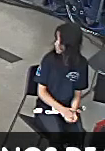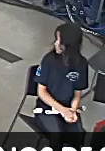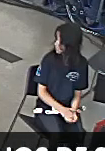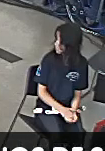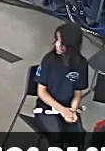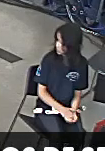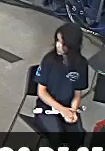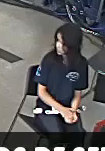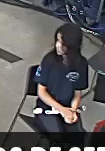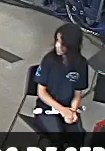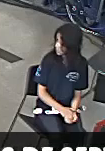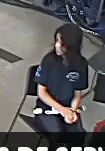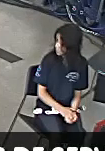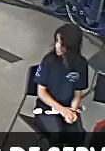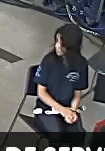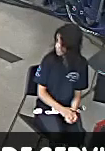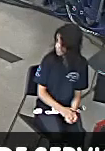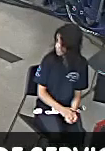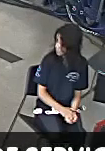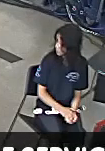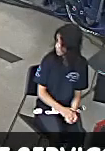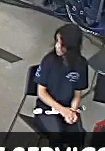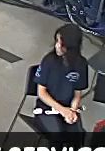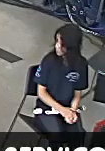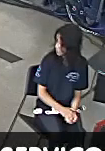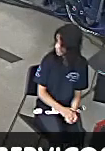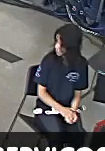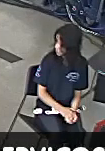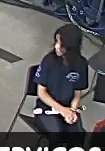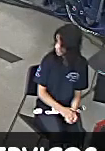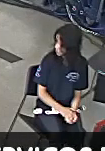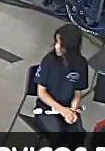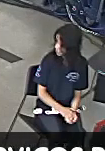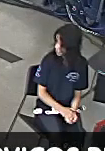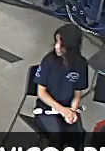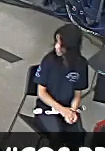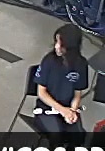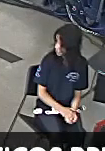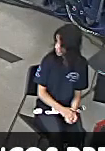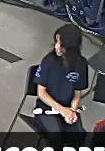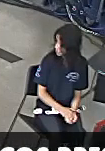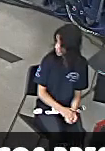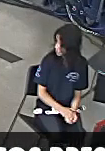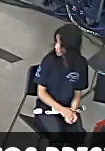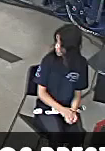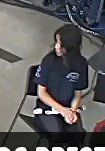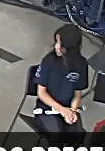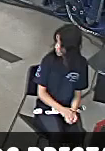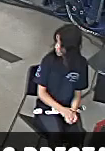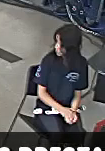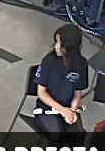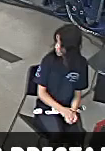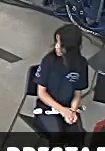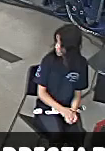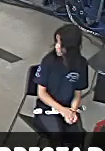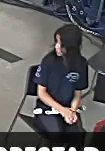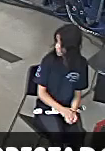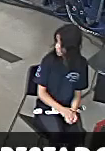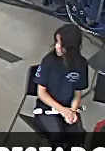Ana Angélica, né? Peraí, deixa eu pegar aqui. Isso, que é membro da equipe de coordenação da catequese.